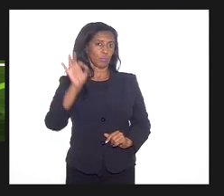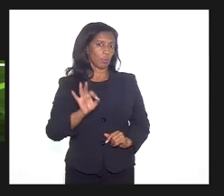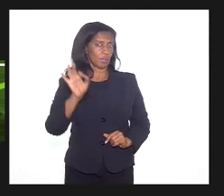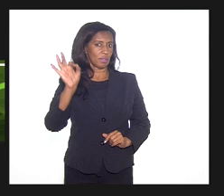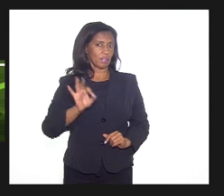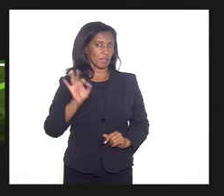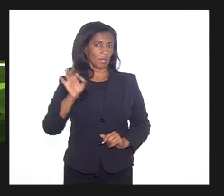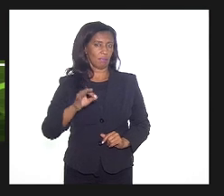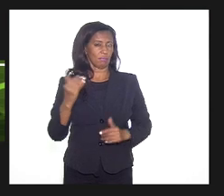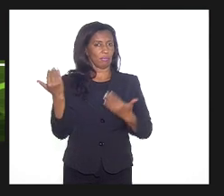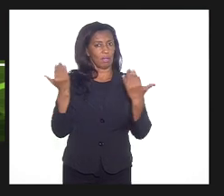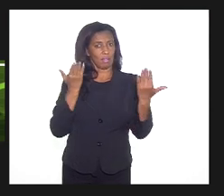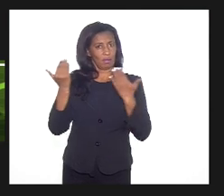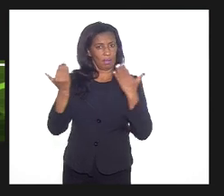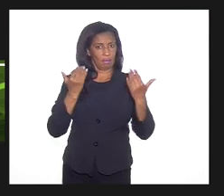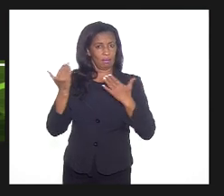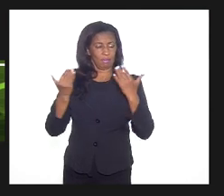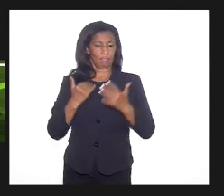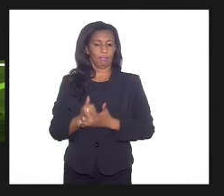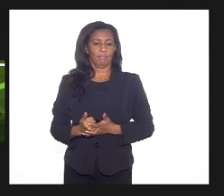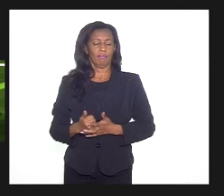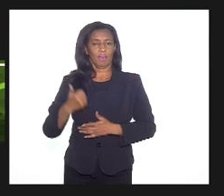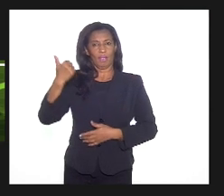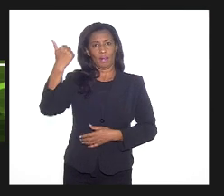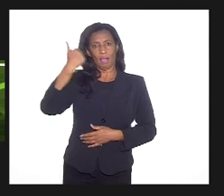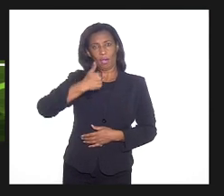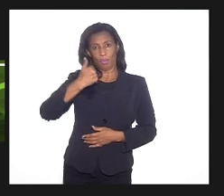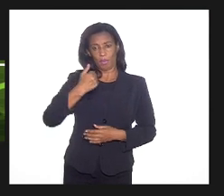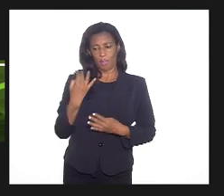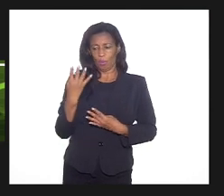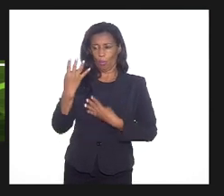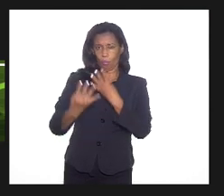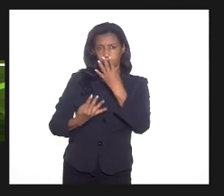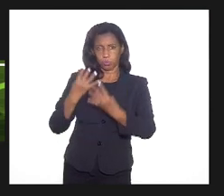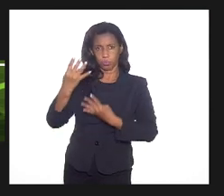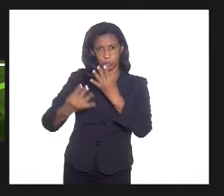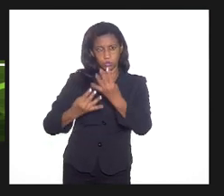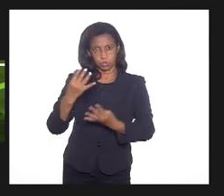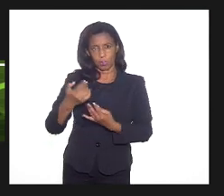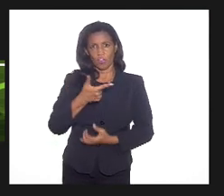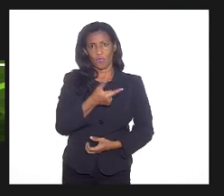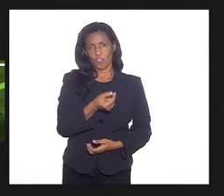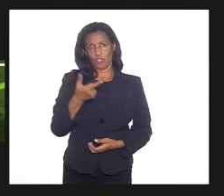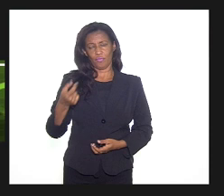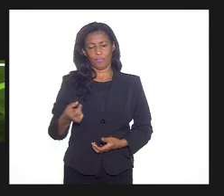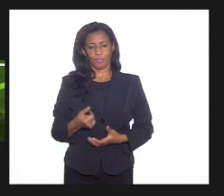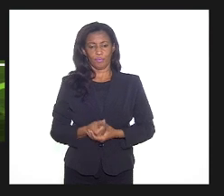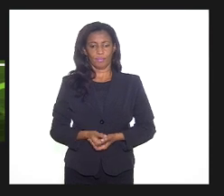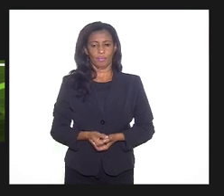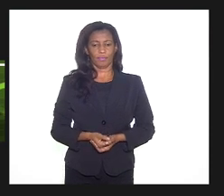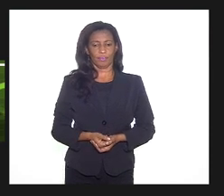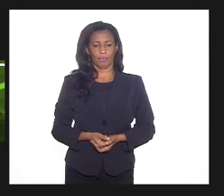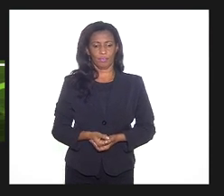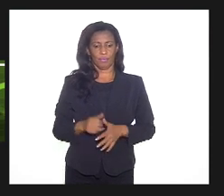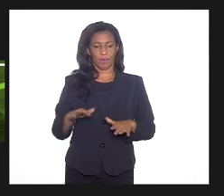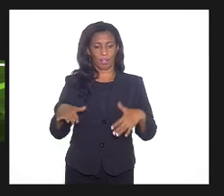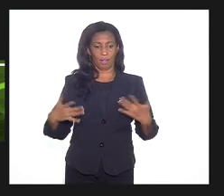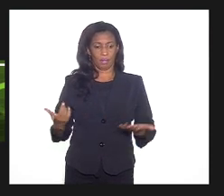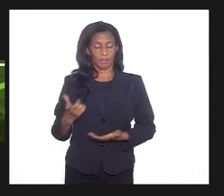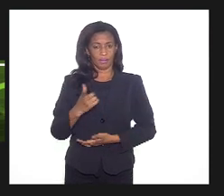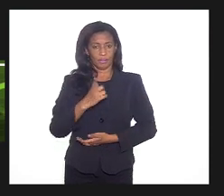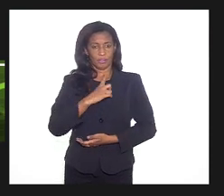2,3% em relação ao primeiro quadrimestre de 2020. Aí a gente